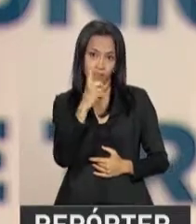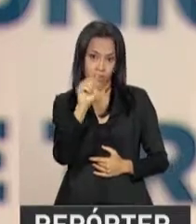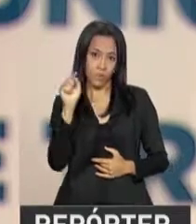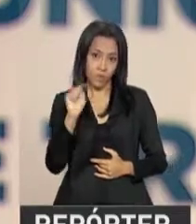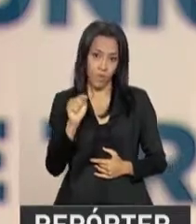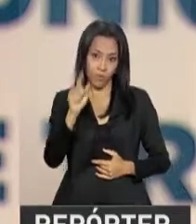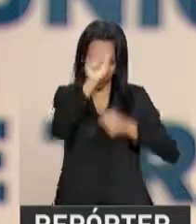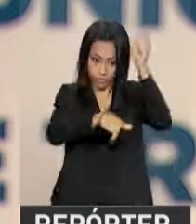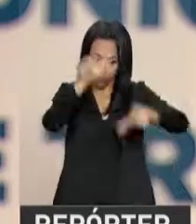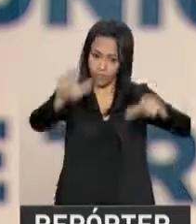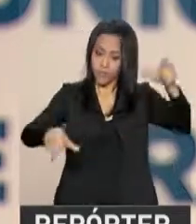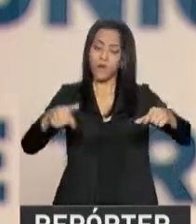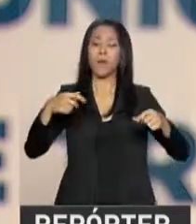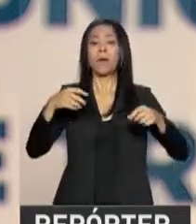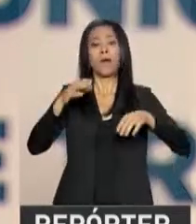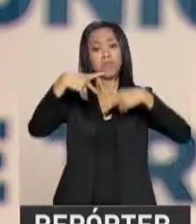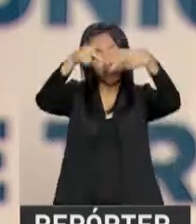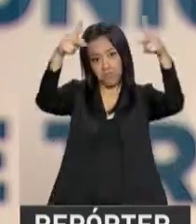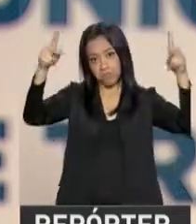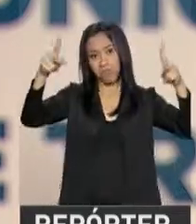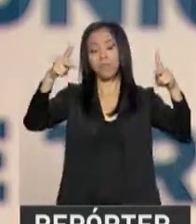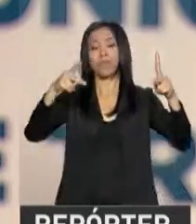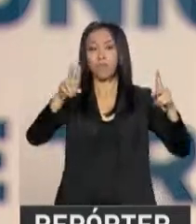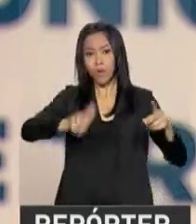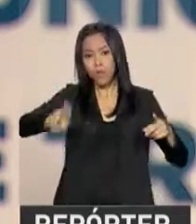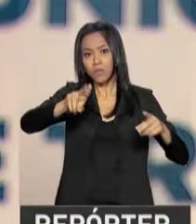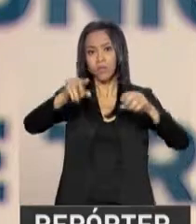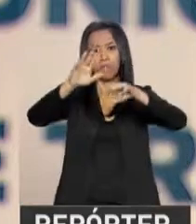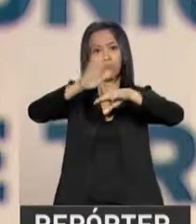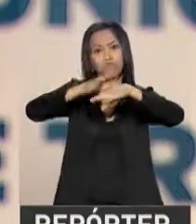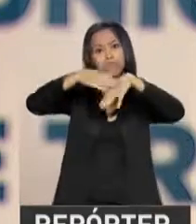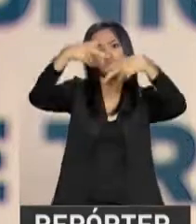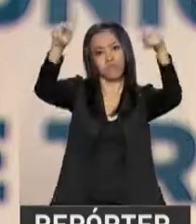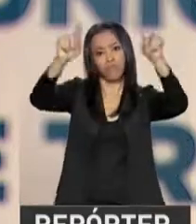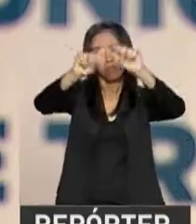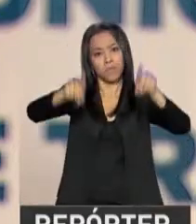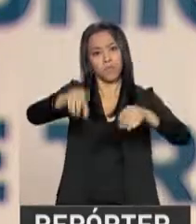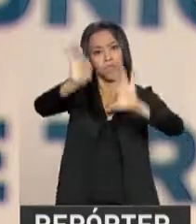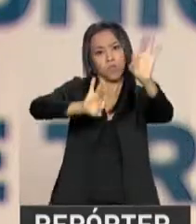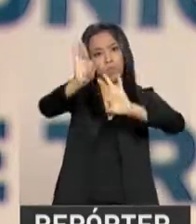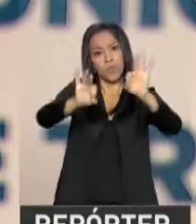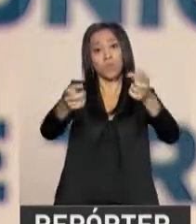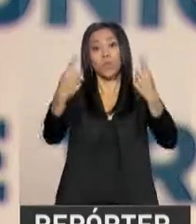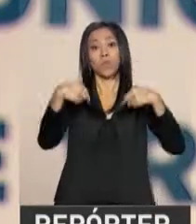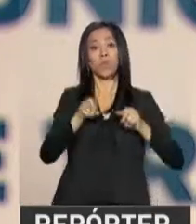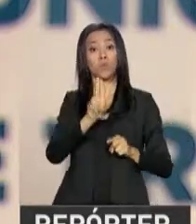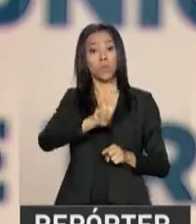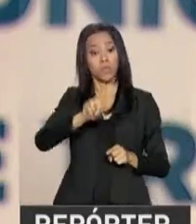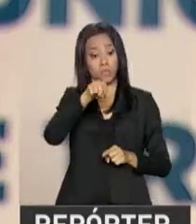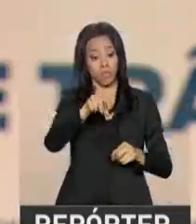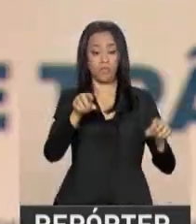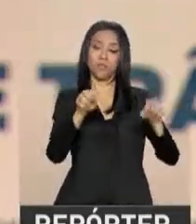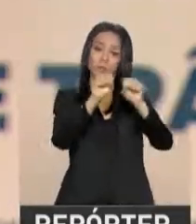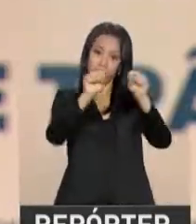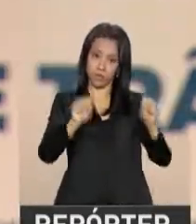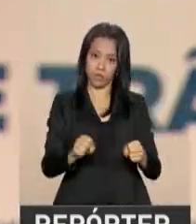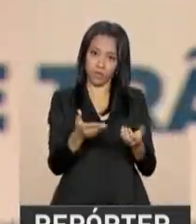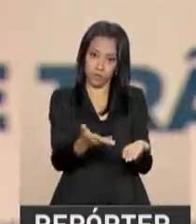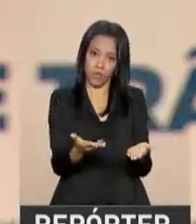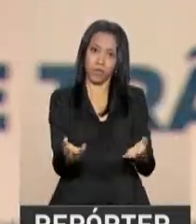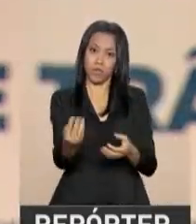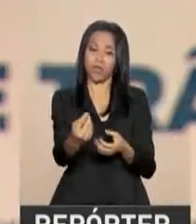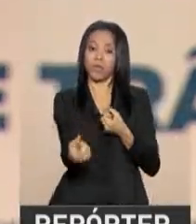planos através dessa dessa ferramenta diretamente no site do ministério das cidades nós estamos